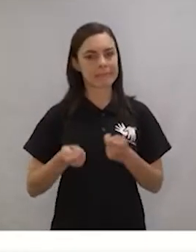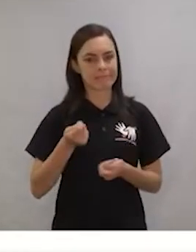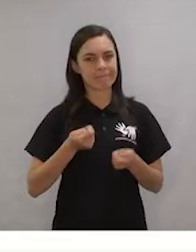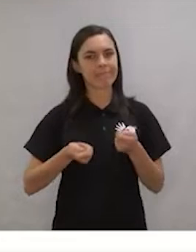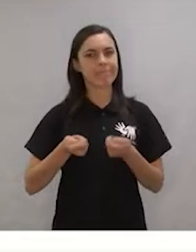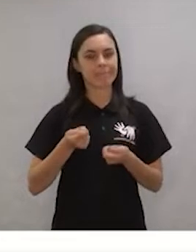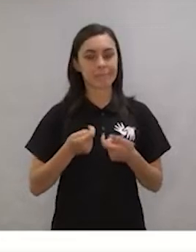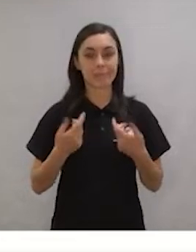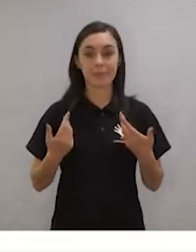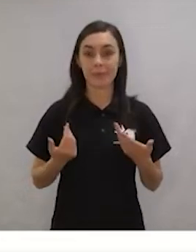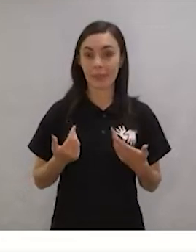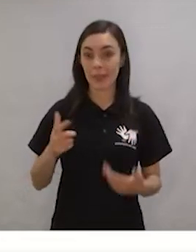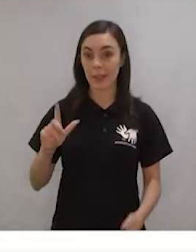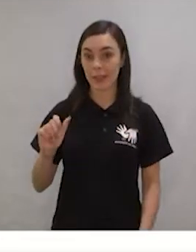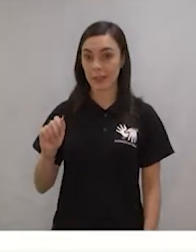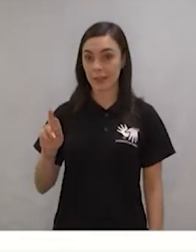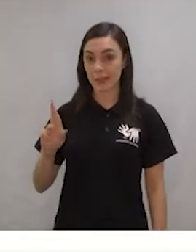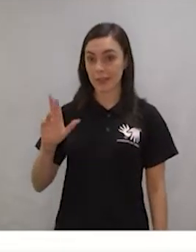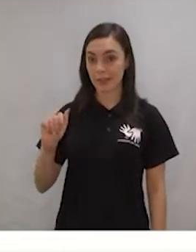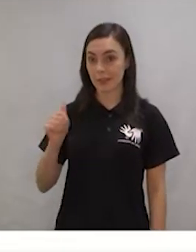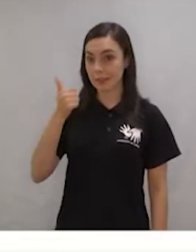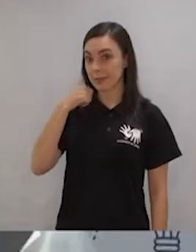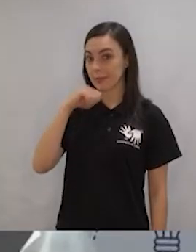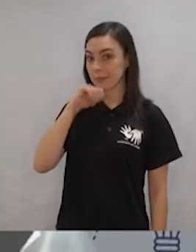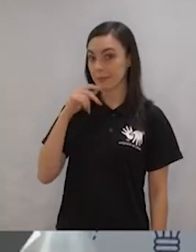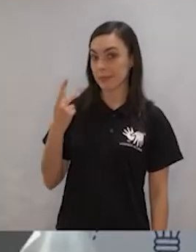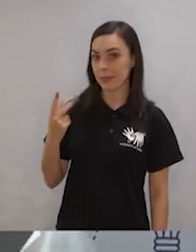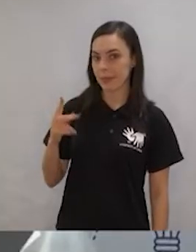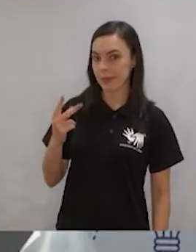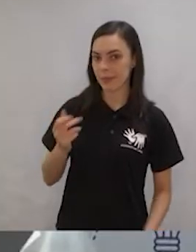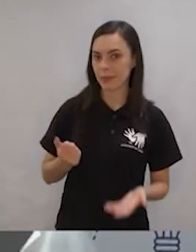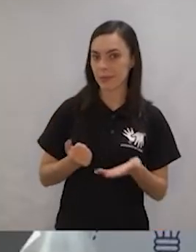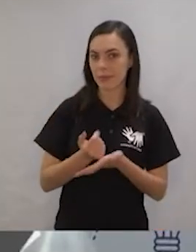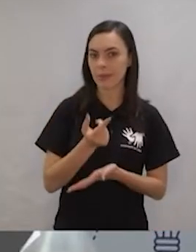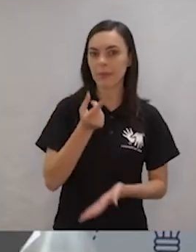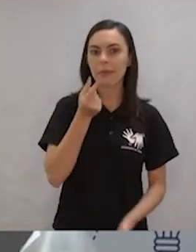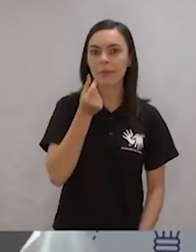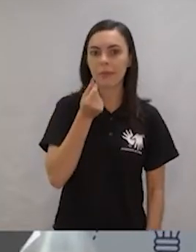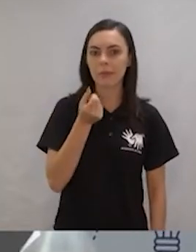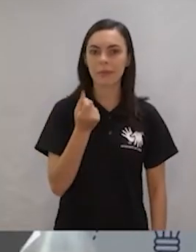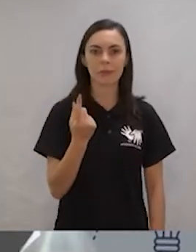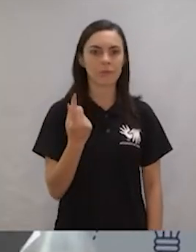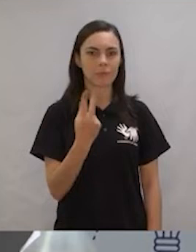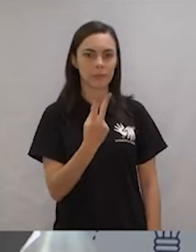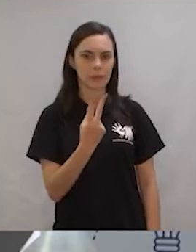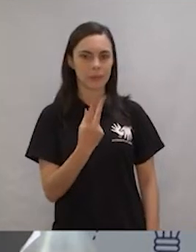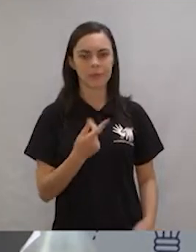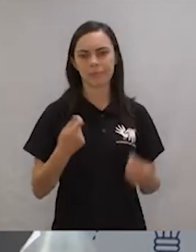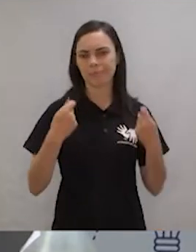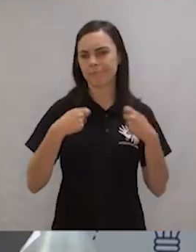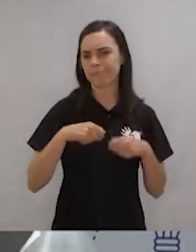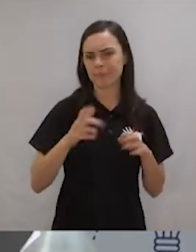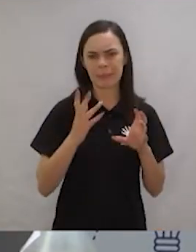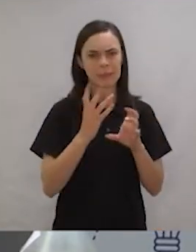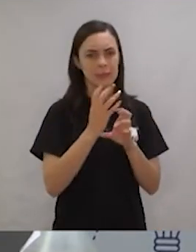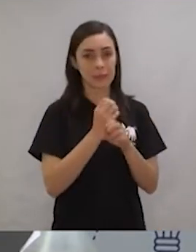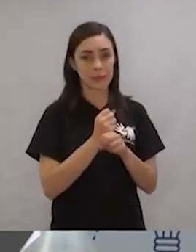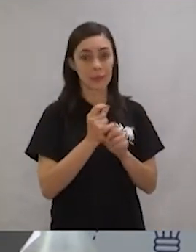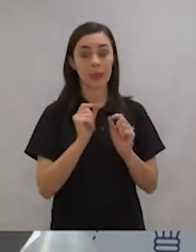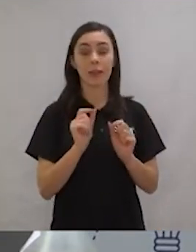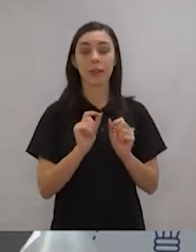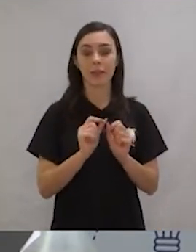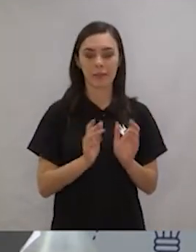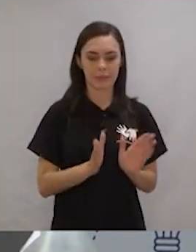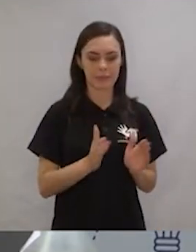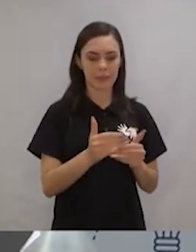economizar. Então a mãe da Laura, né, comprou lá 12 lápis. Não precisava usar tudo isso. Ela